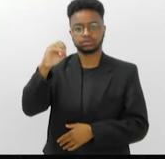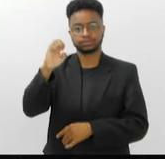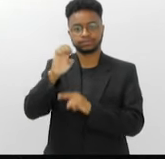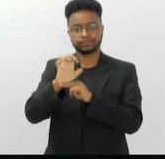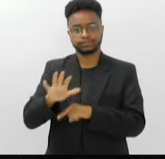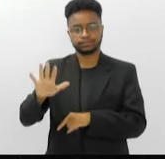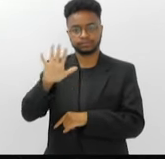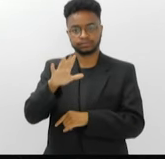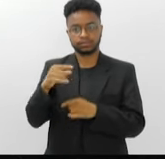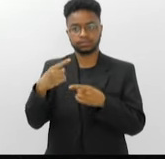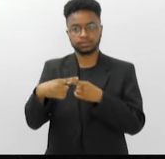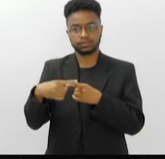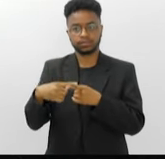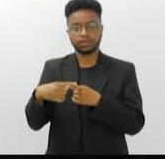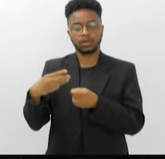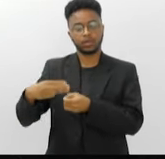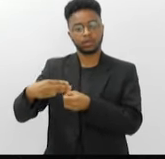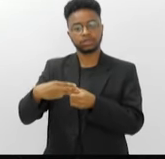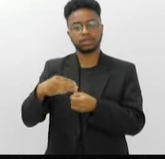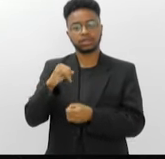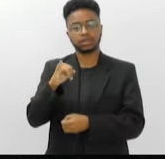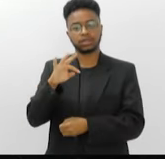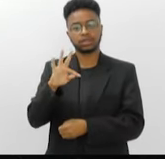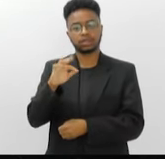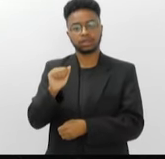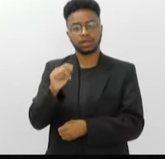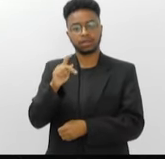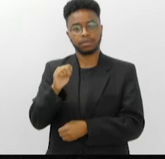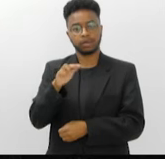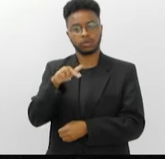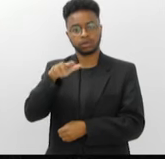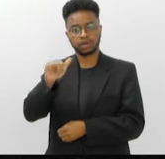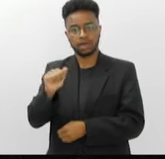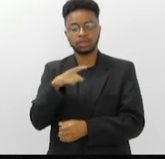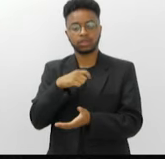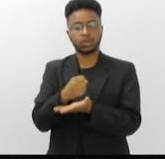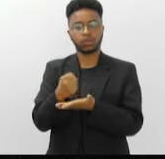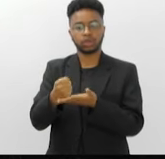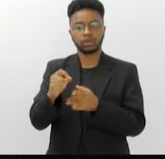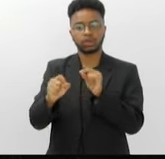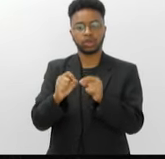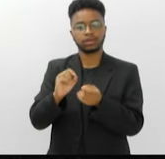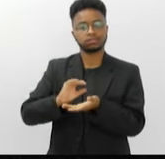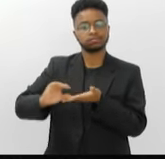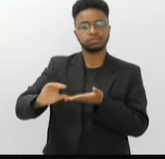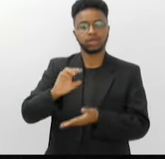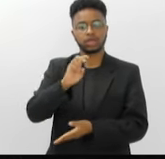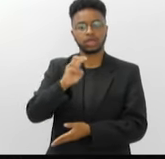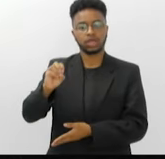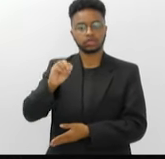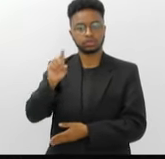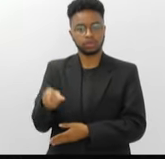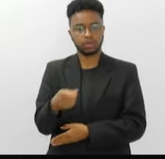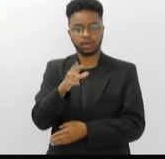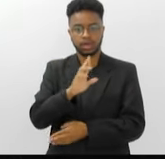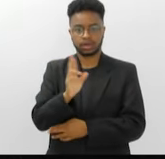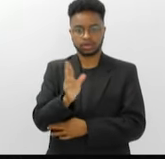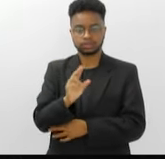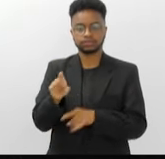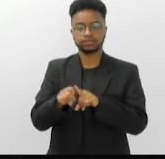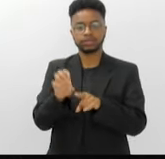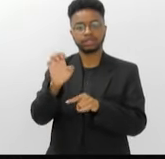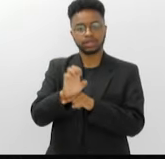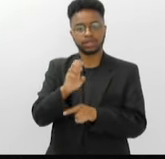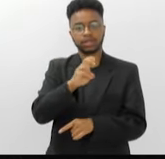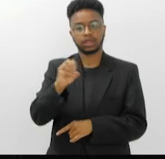O município de Itaperuna tem um contrato de colocar 500 mil reais, o Estado 500 mil e o